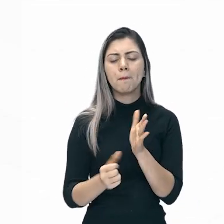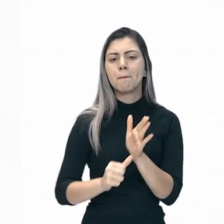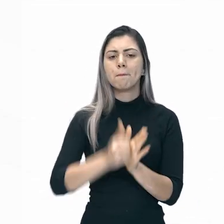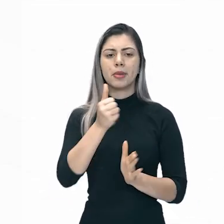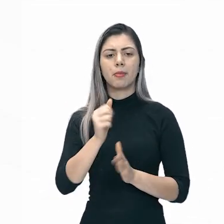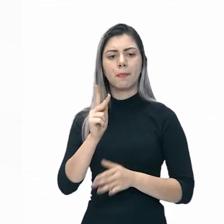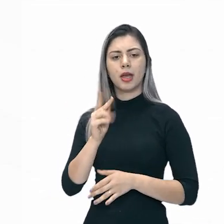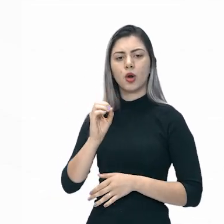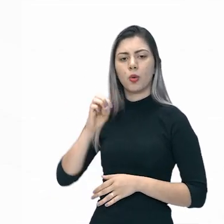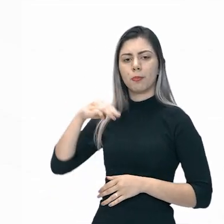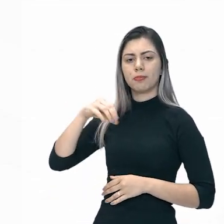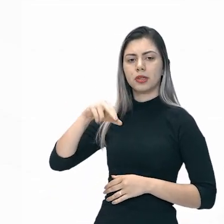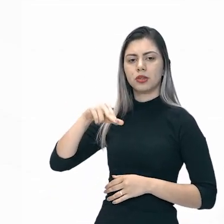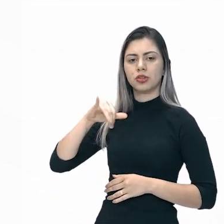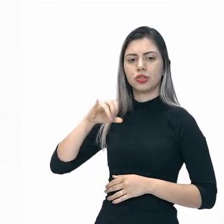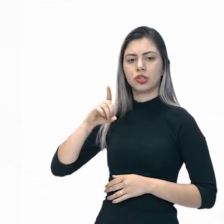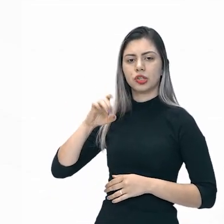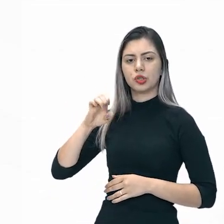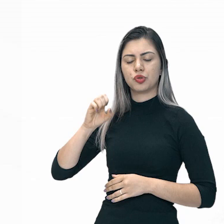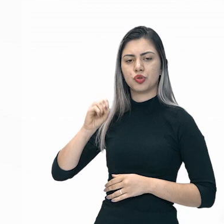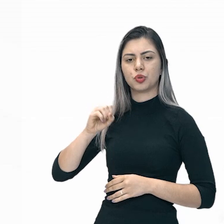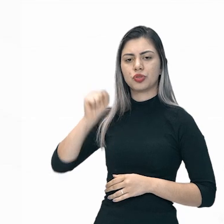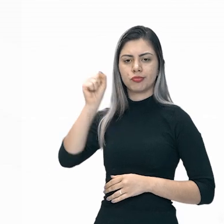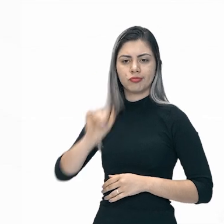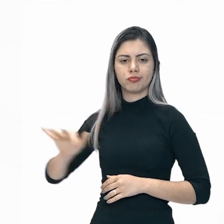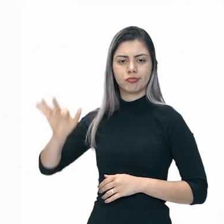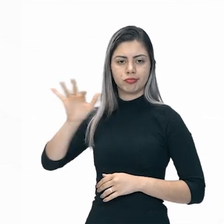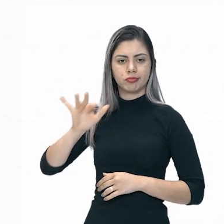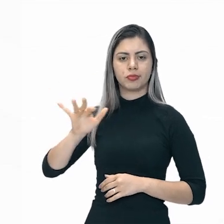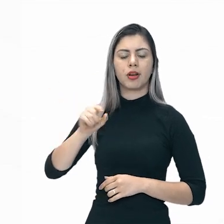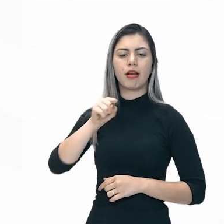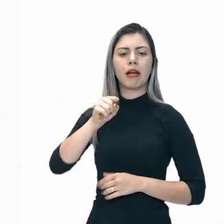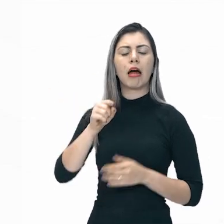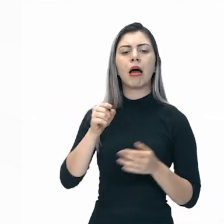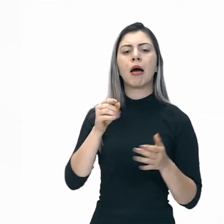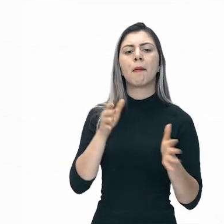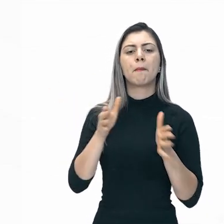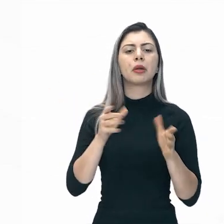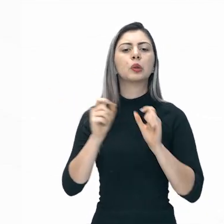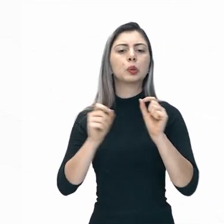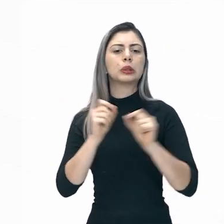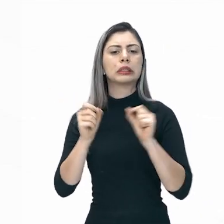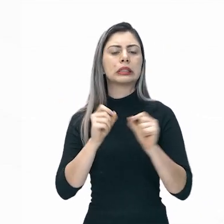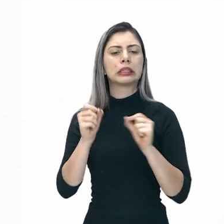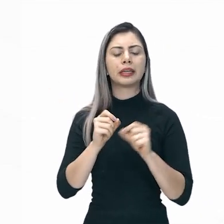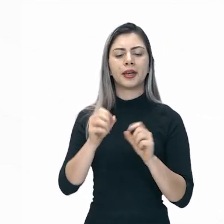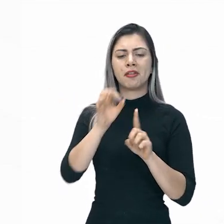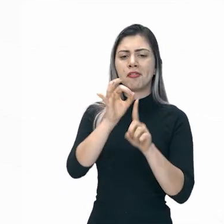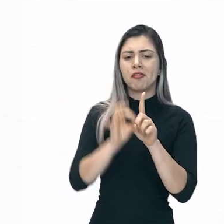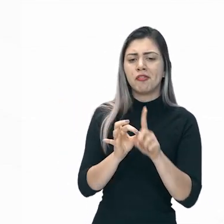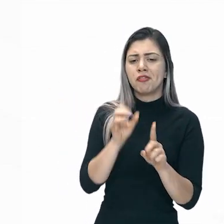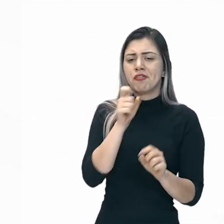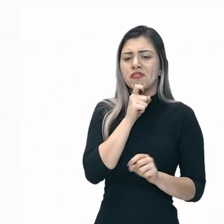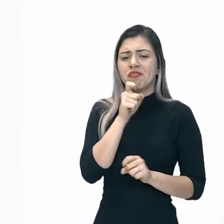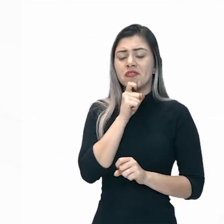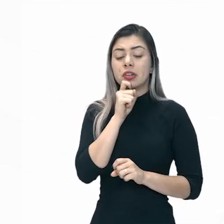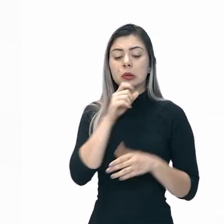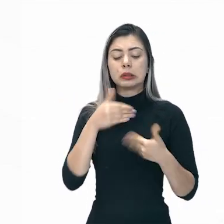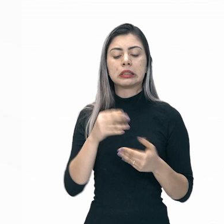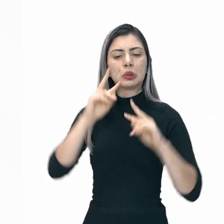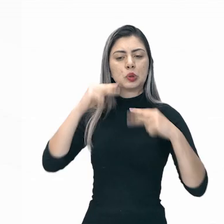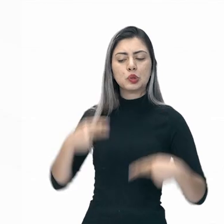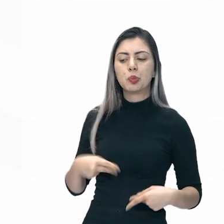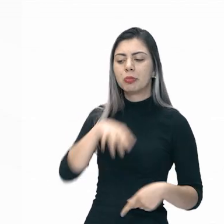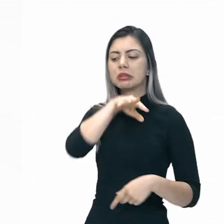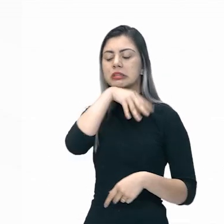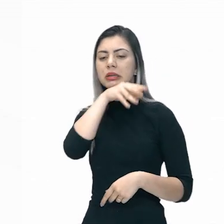hominídeos, provavelmente na África. Nesta época, a temperatura era muito baixa, obrigando os humanos e outros